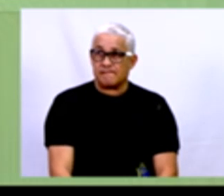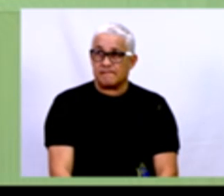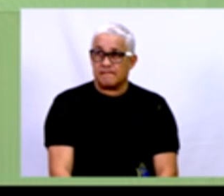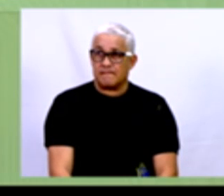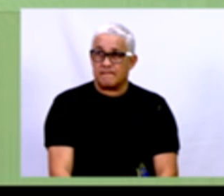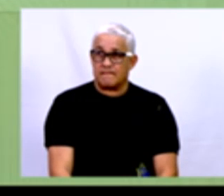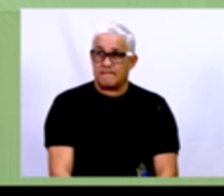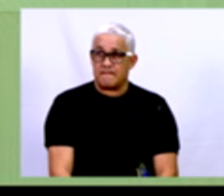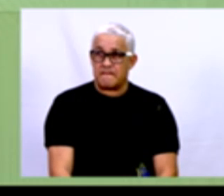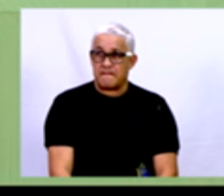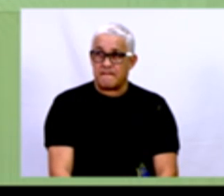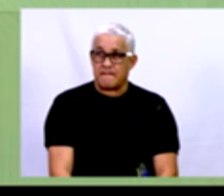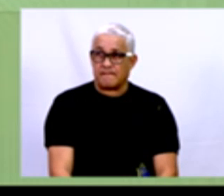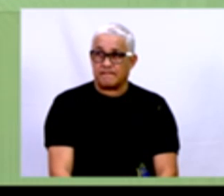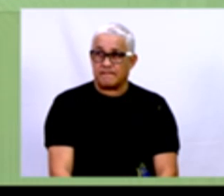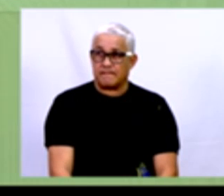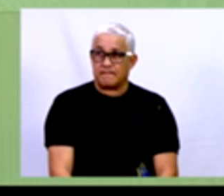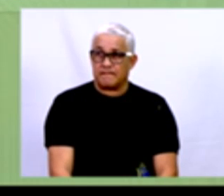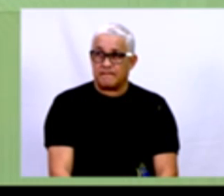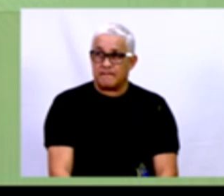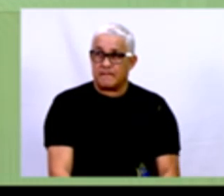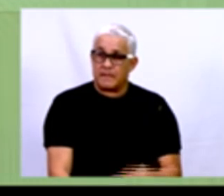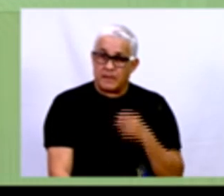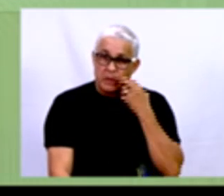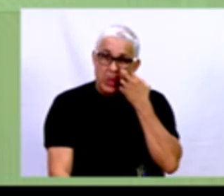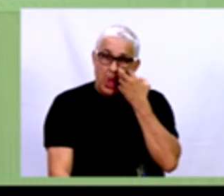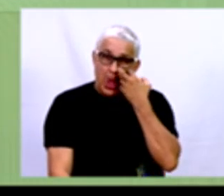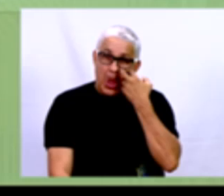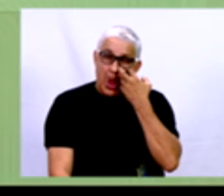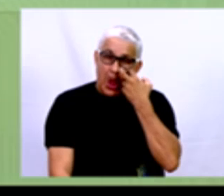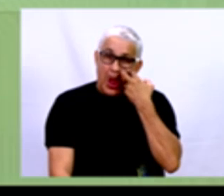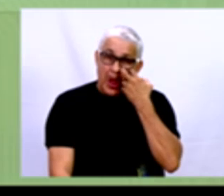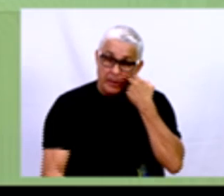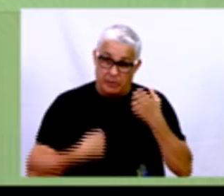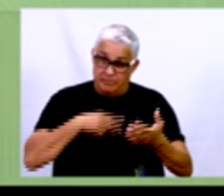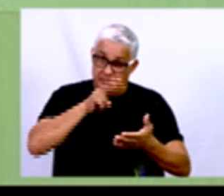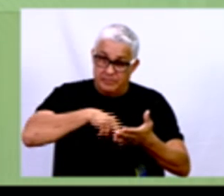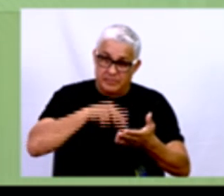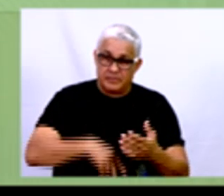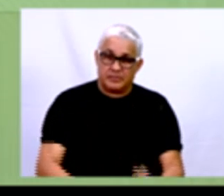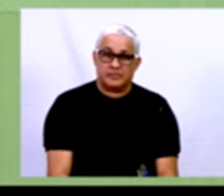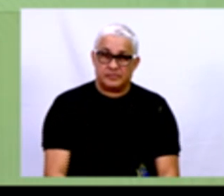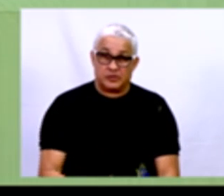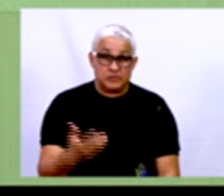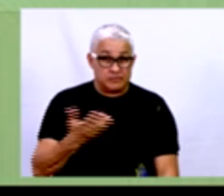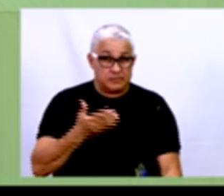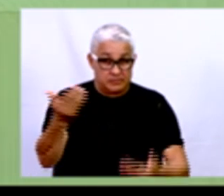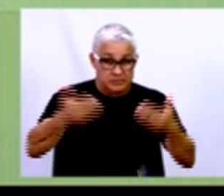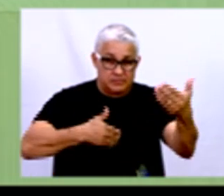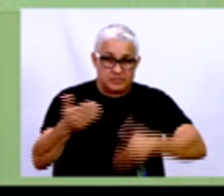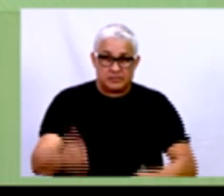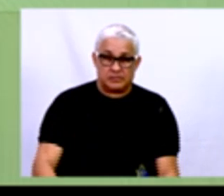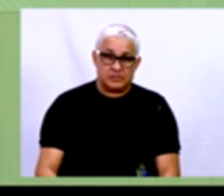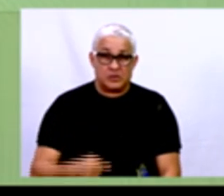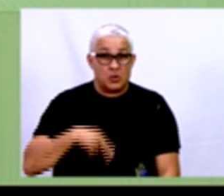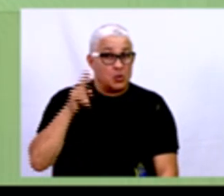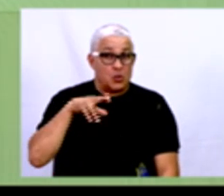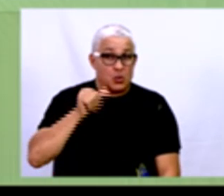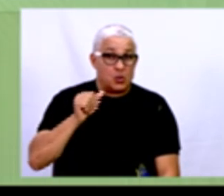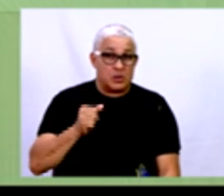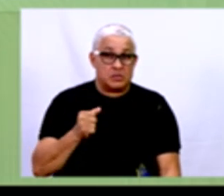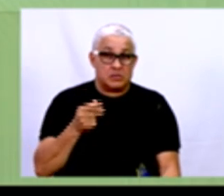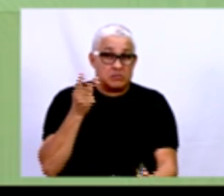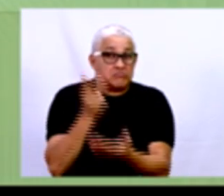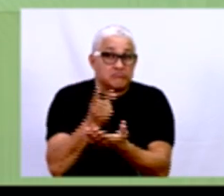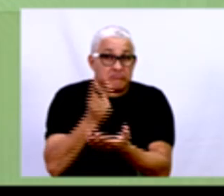Vejamos esse primeiro texto. Enquanto a Tayane vê lá o chat, eu vou ler para vocês, hein? Eu quero a participação de vocês. Eu nunca